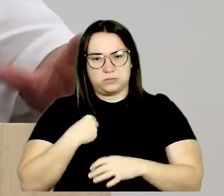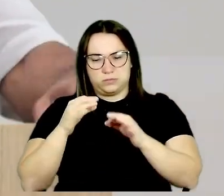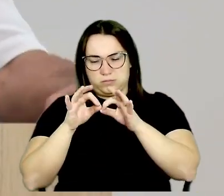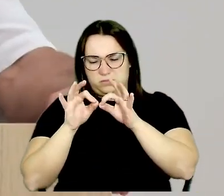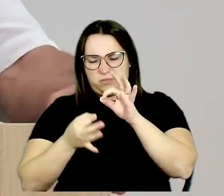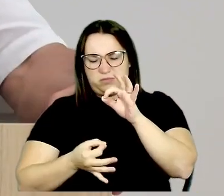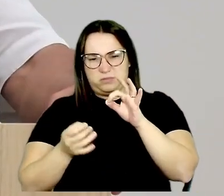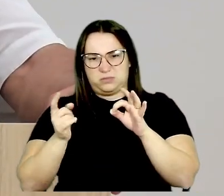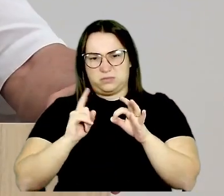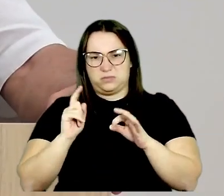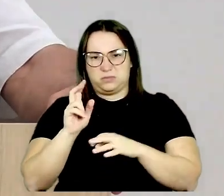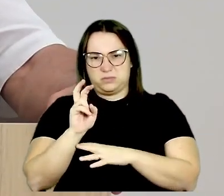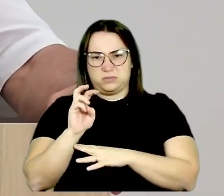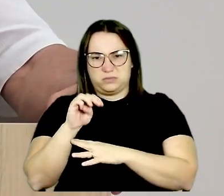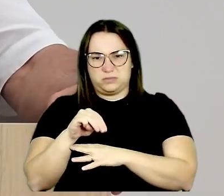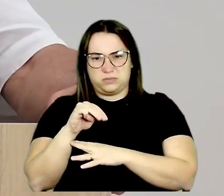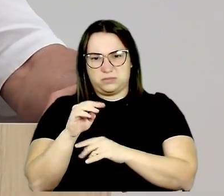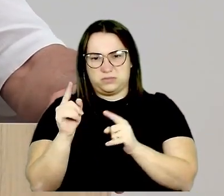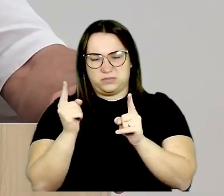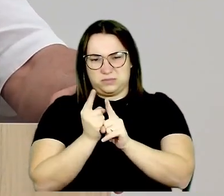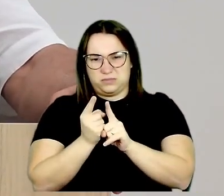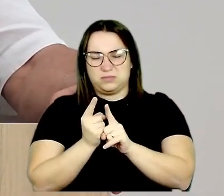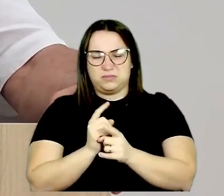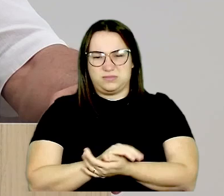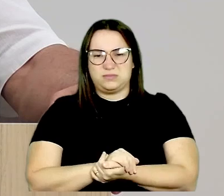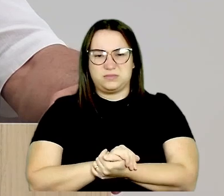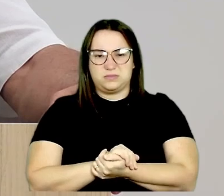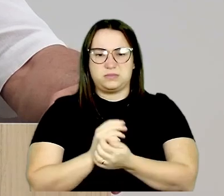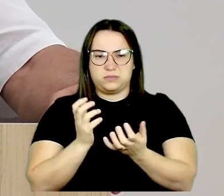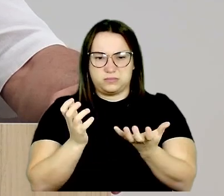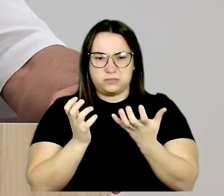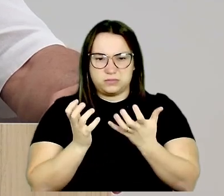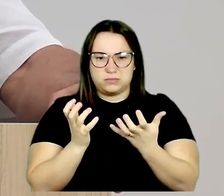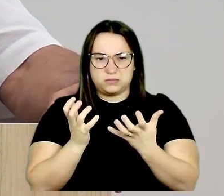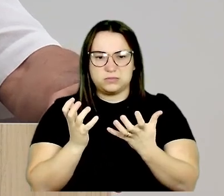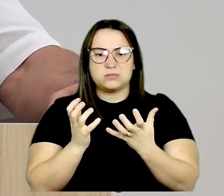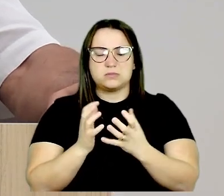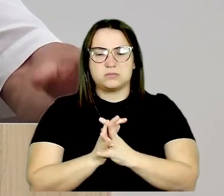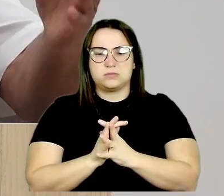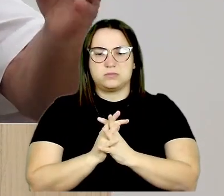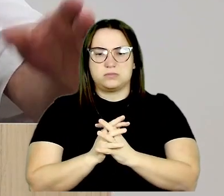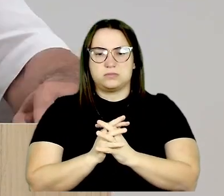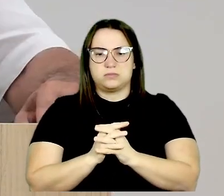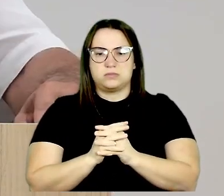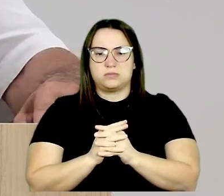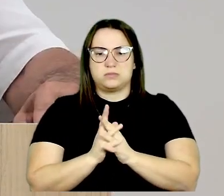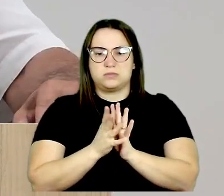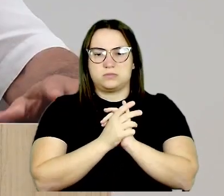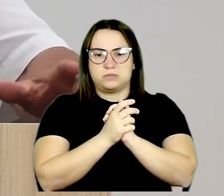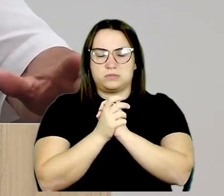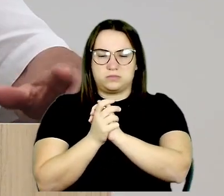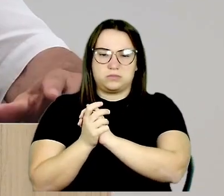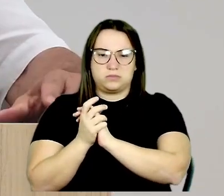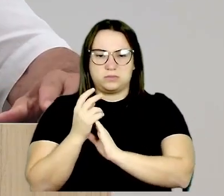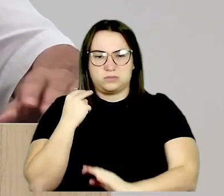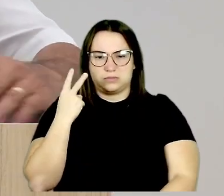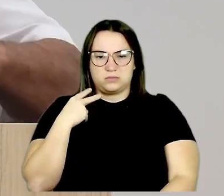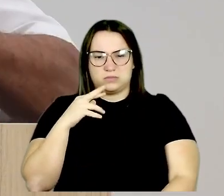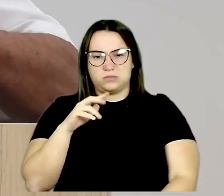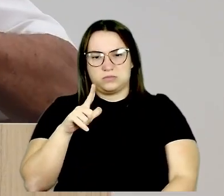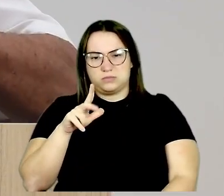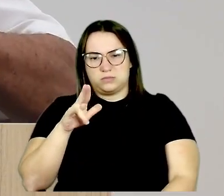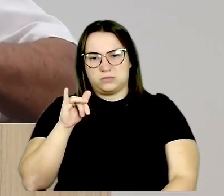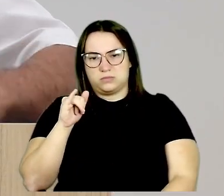porque 5 minutos é muito curto, mas quero aqui externar meus cumprimentos ao vereador Luiz Ferroquina por ter